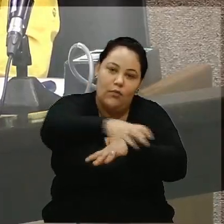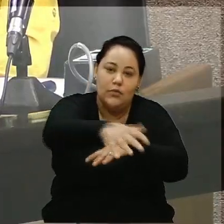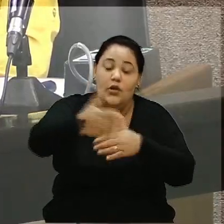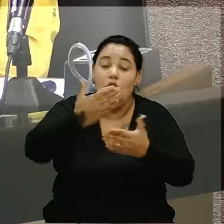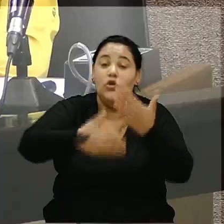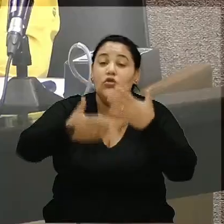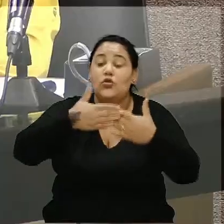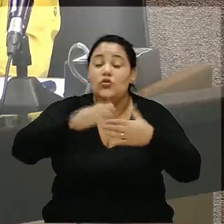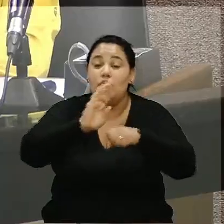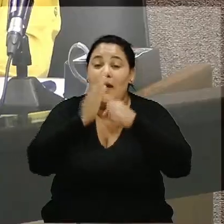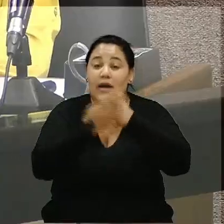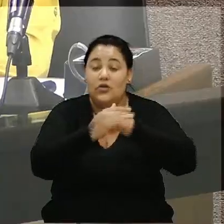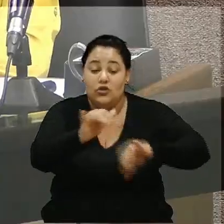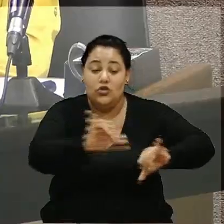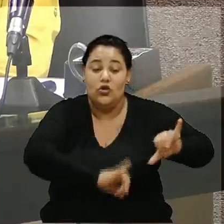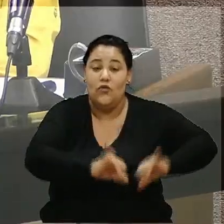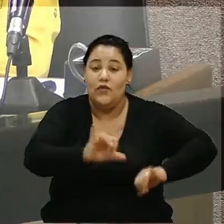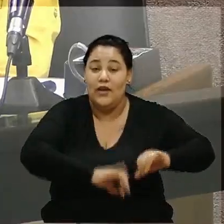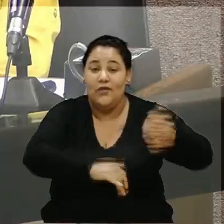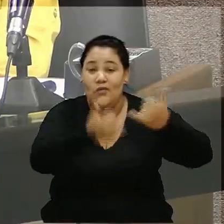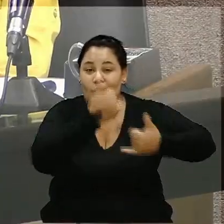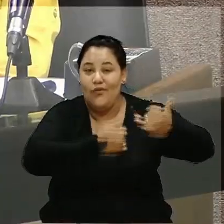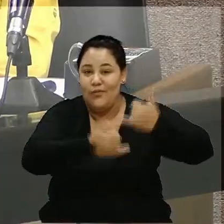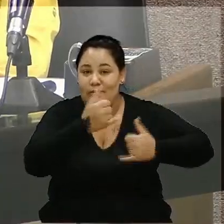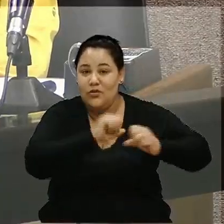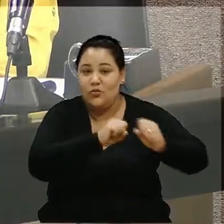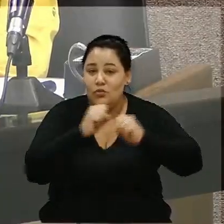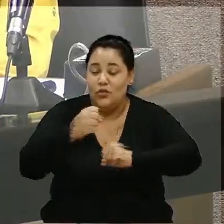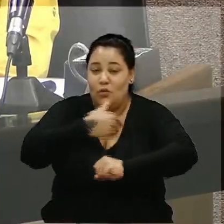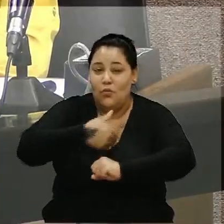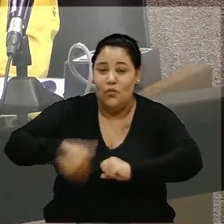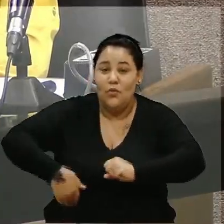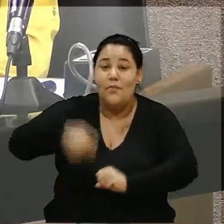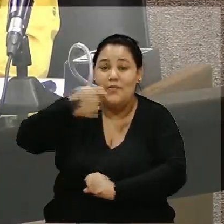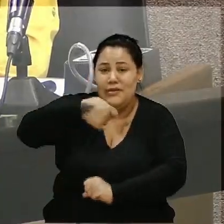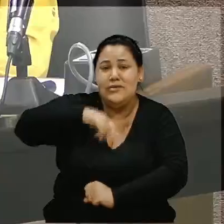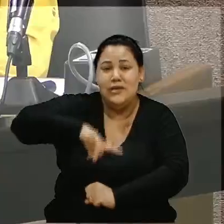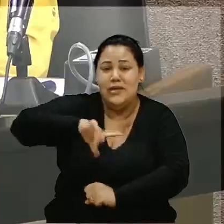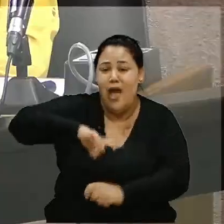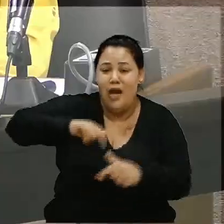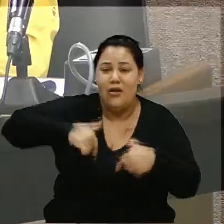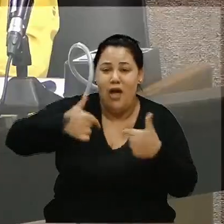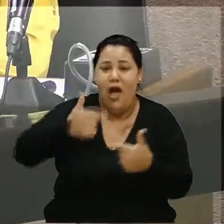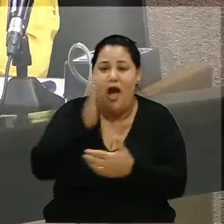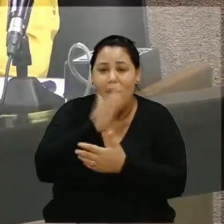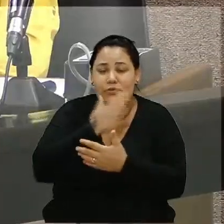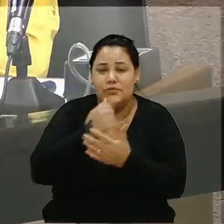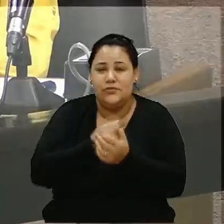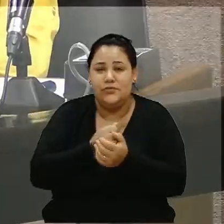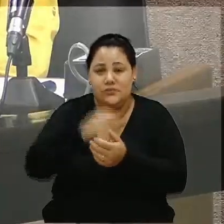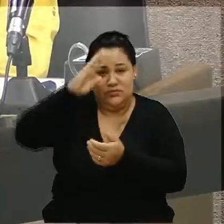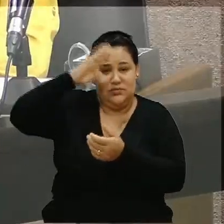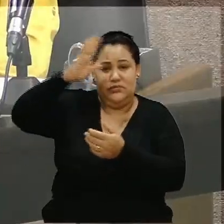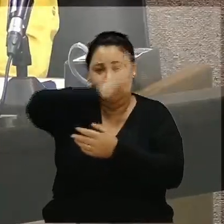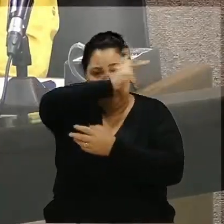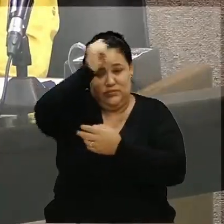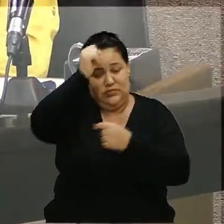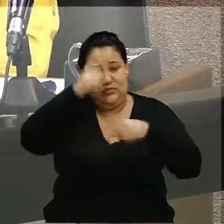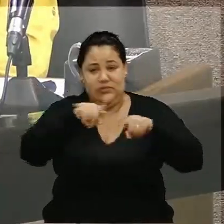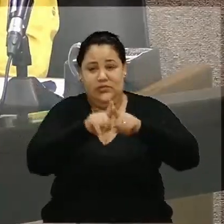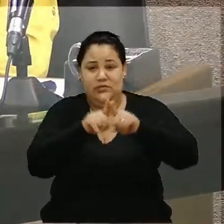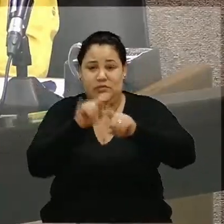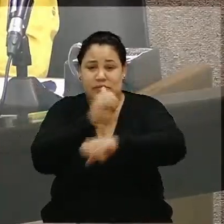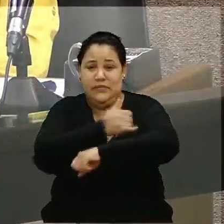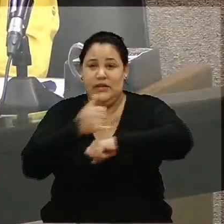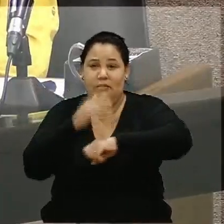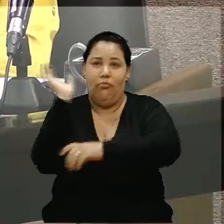sofreram naqueles dias com informações do poder público, precisam dessas informações. A Guarda Municipal passava com a